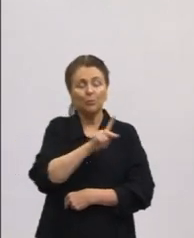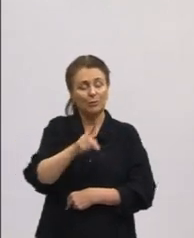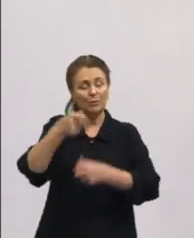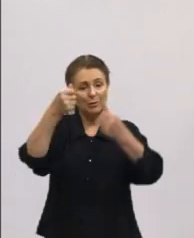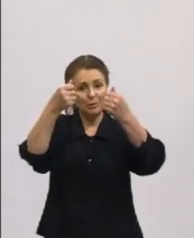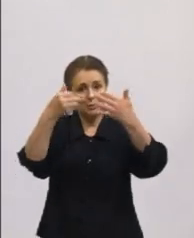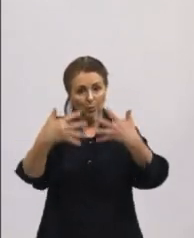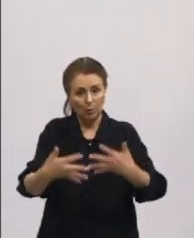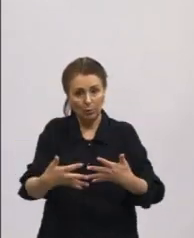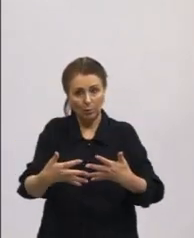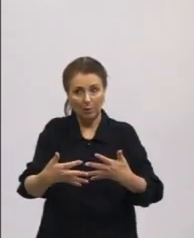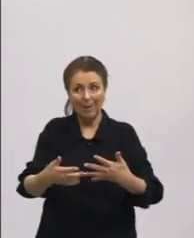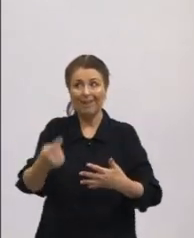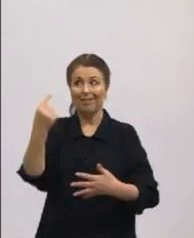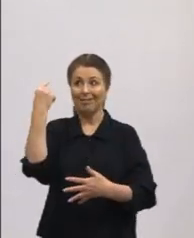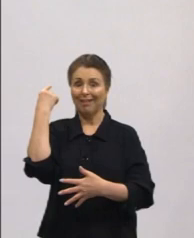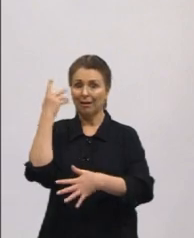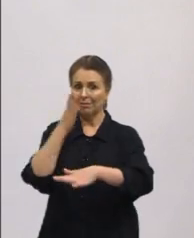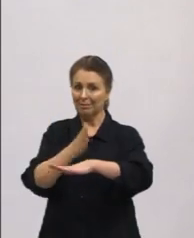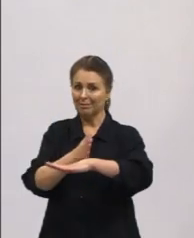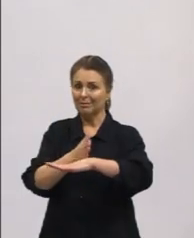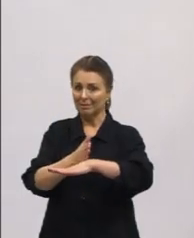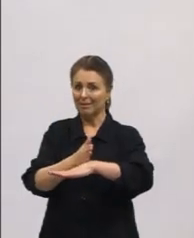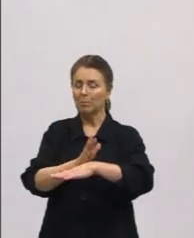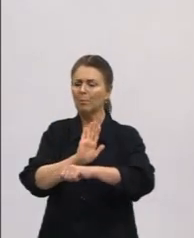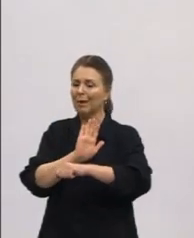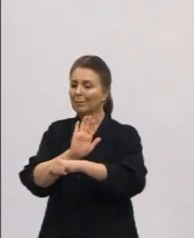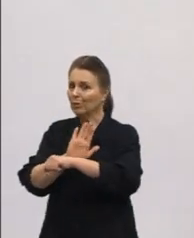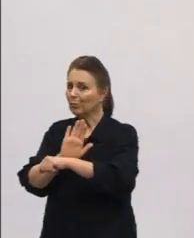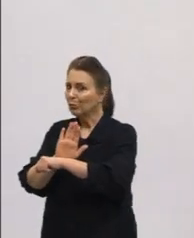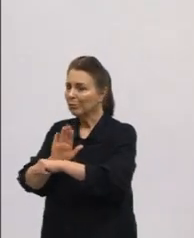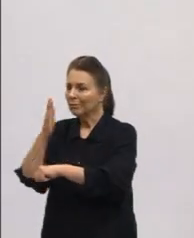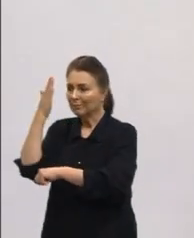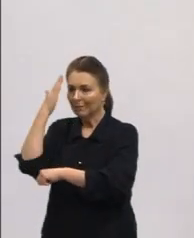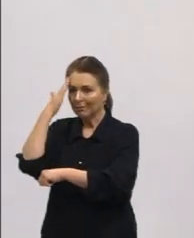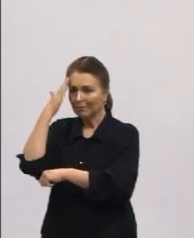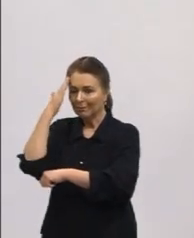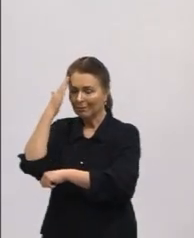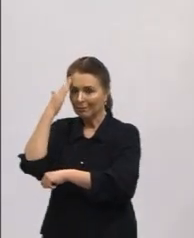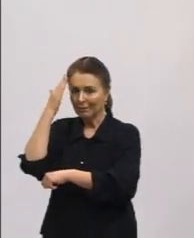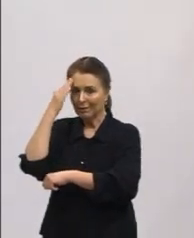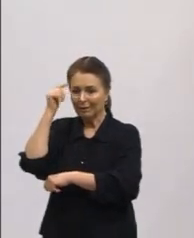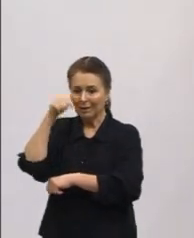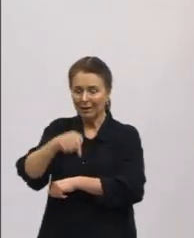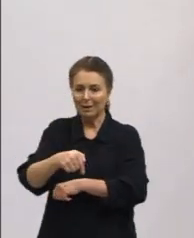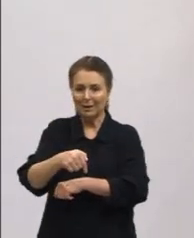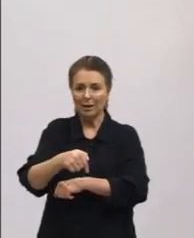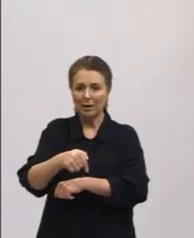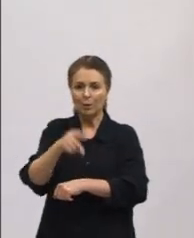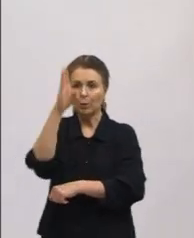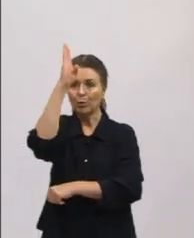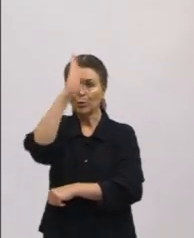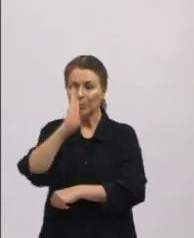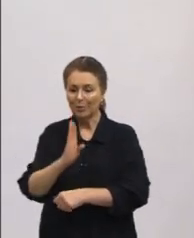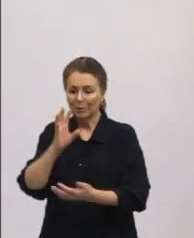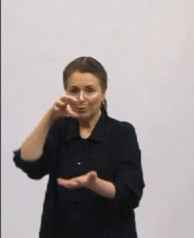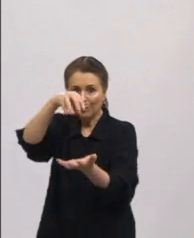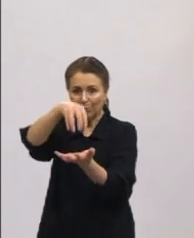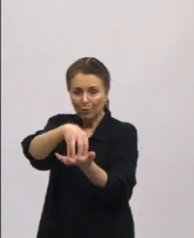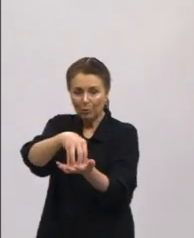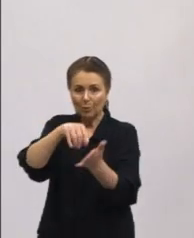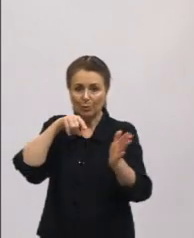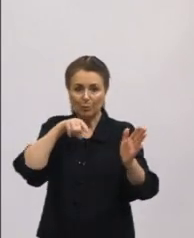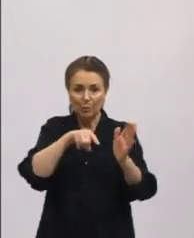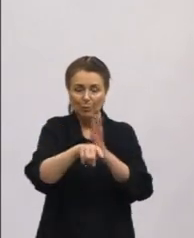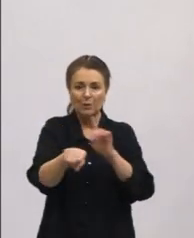Média me ajuda a entender essa questão no Brasil colonial teve uma questão também que abordava um conceito